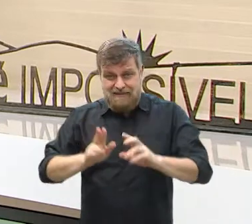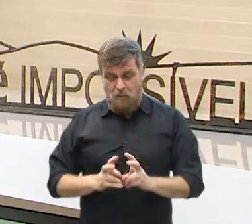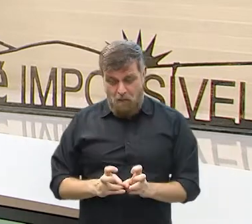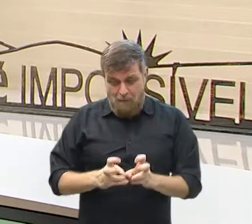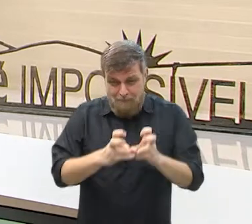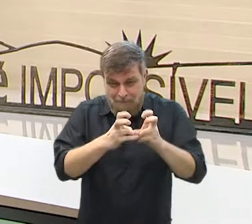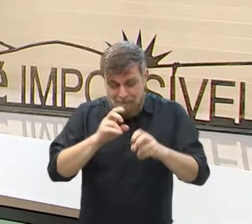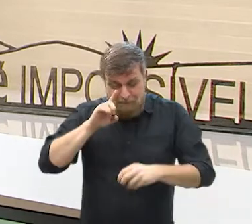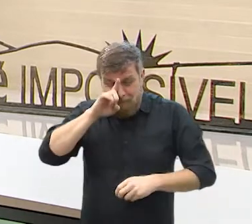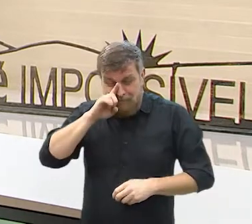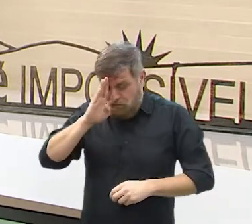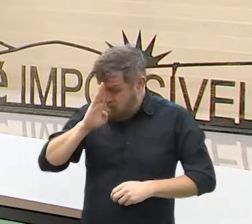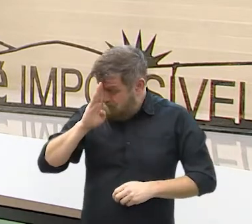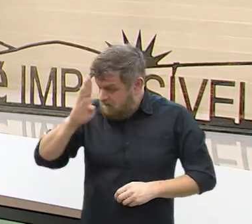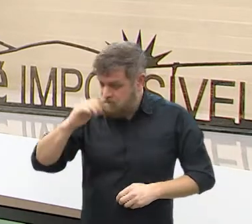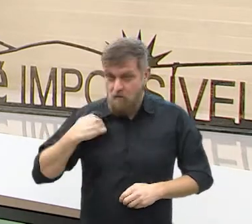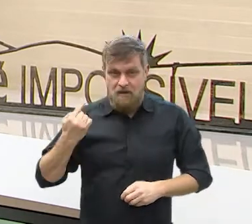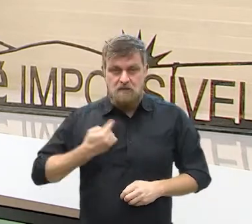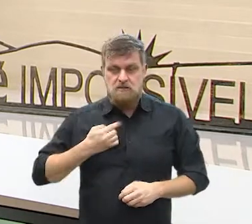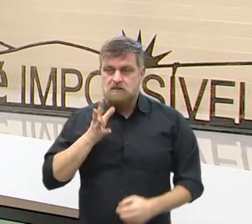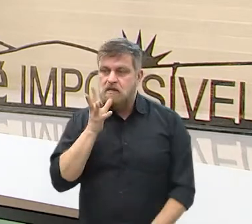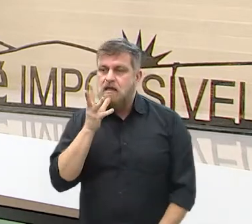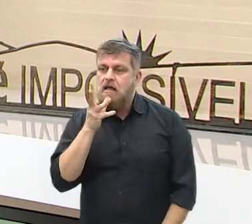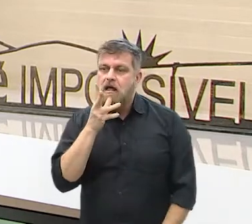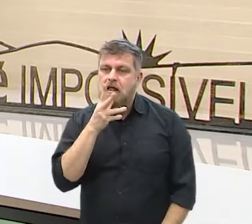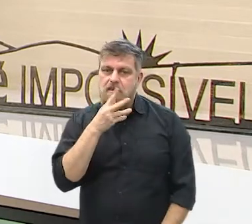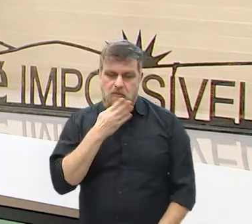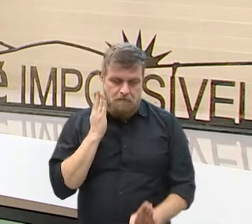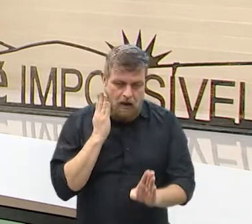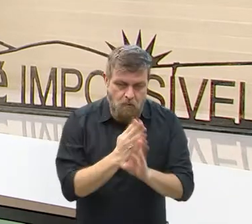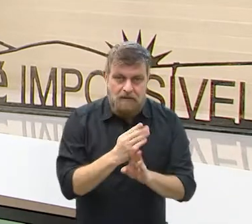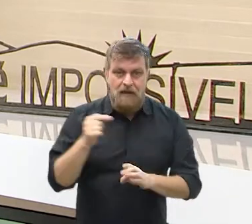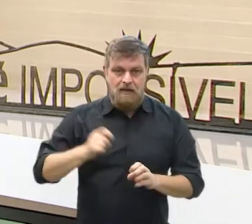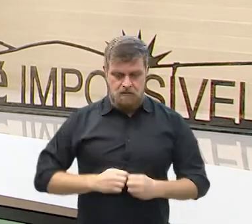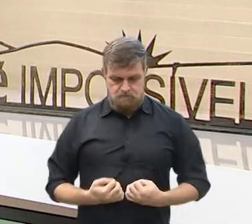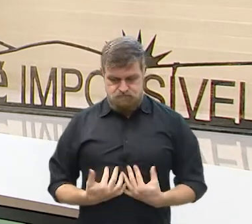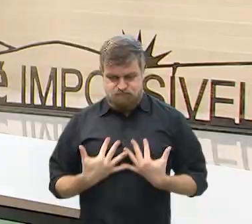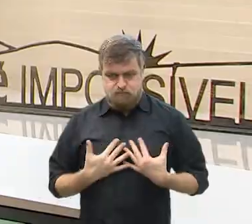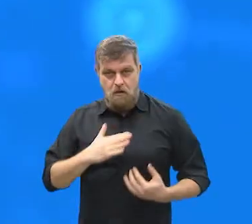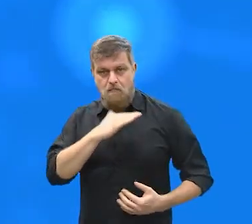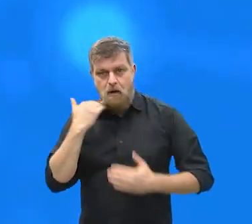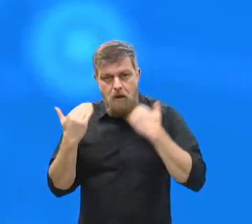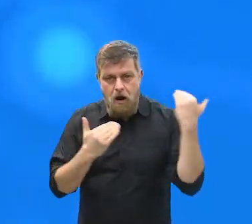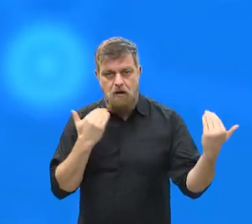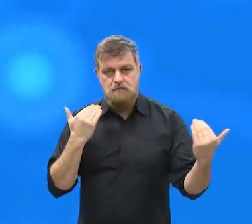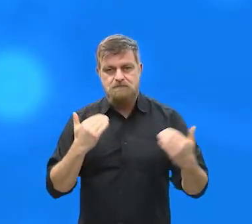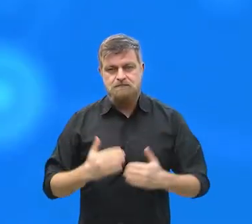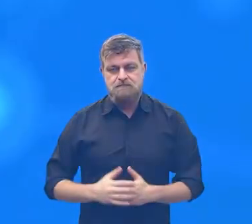tumor mais perigoso é aquele que a gente diagnostica mais avançado, porque esse tem um potencial de letalidade maior.